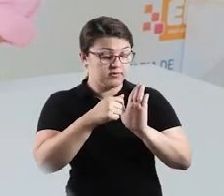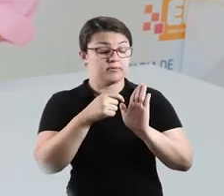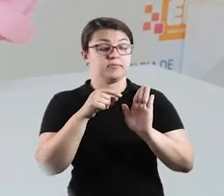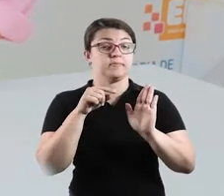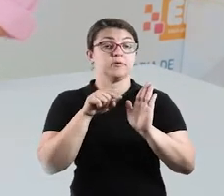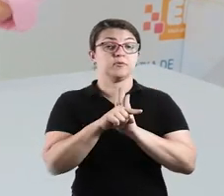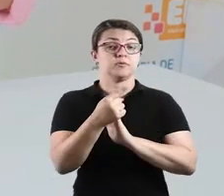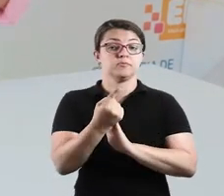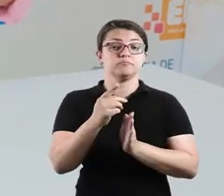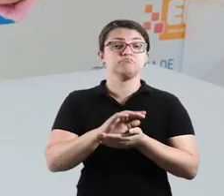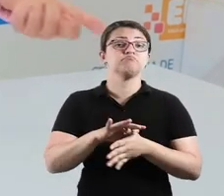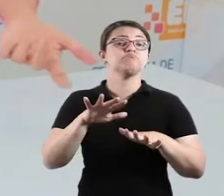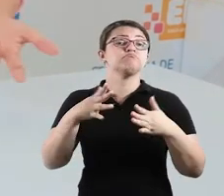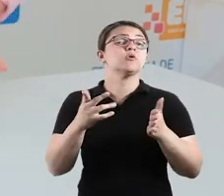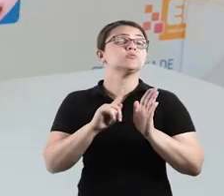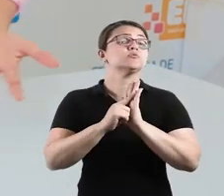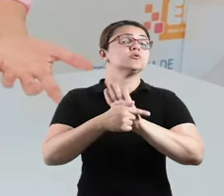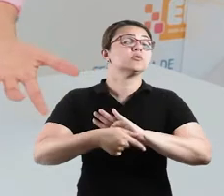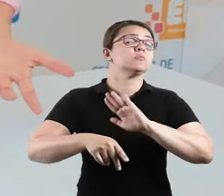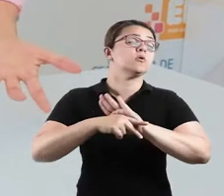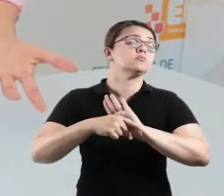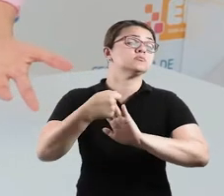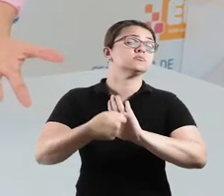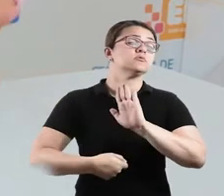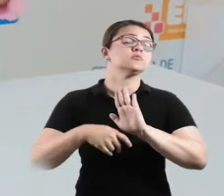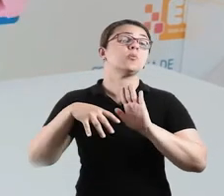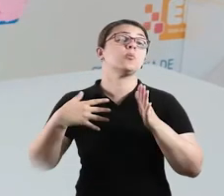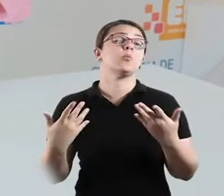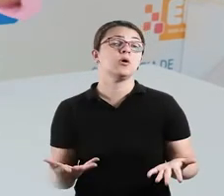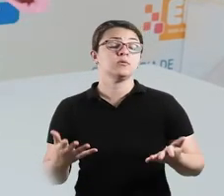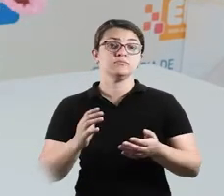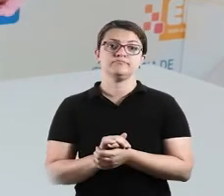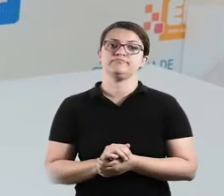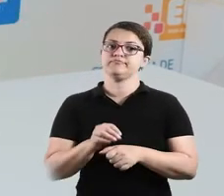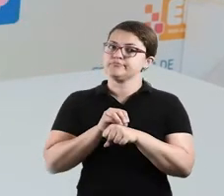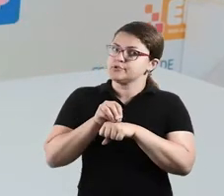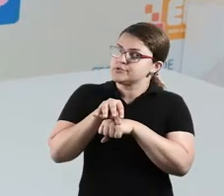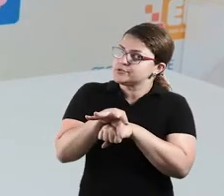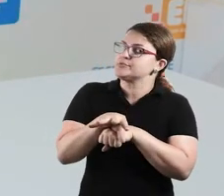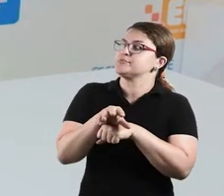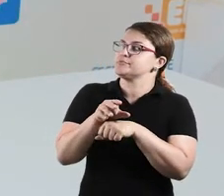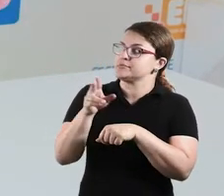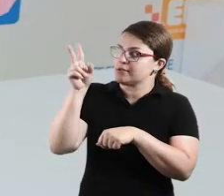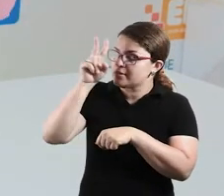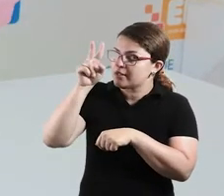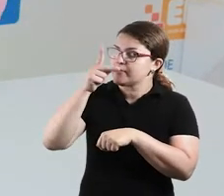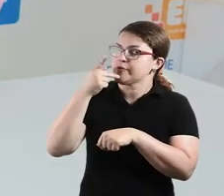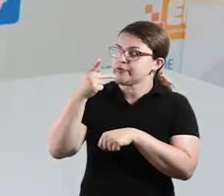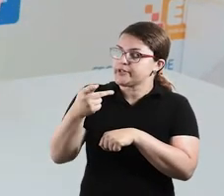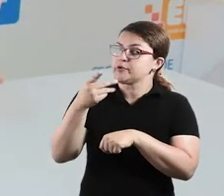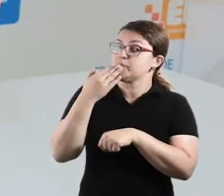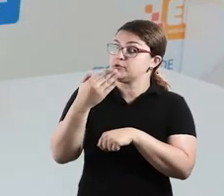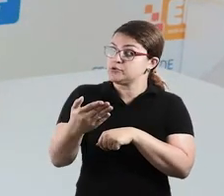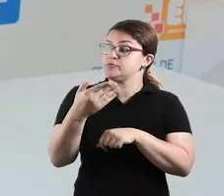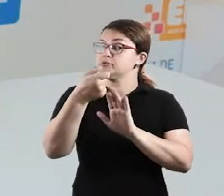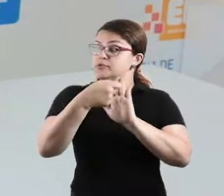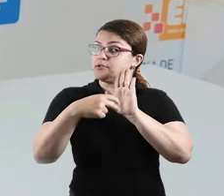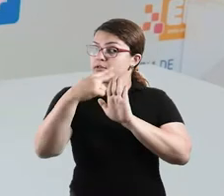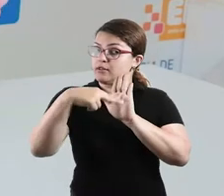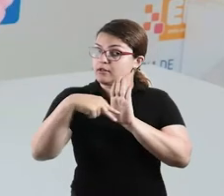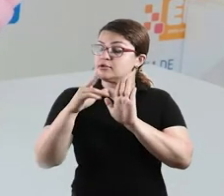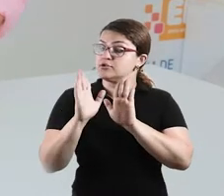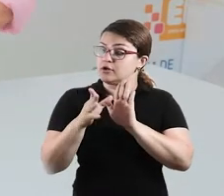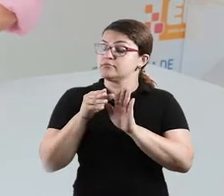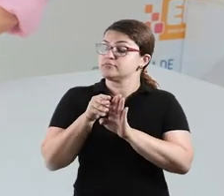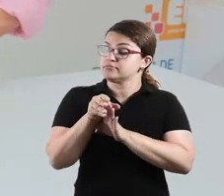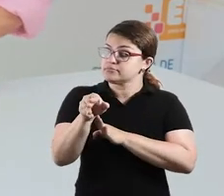Primeira questão, que gênero textual é esse? Então, a professora já deu uma dica no início, quando a professora te pediu para ler,